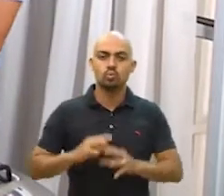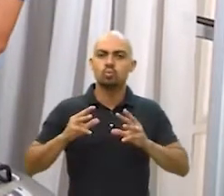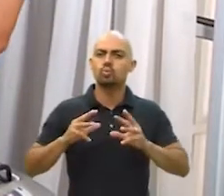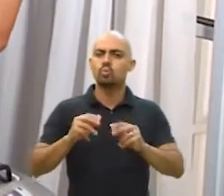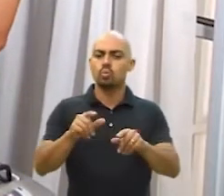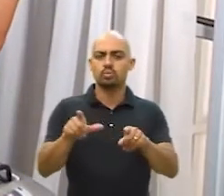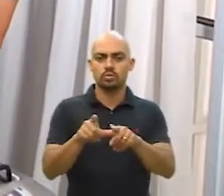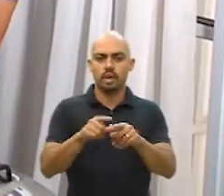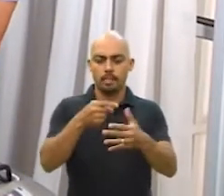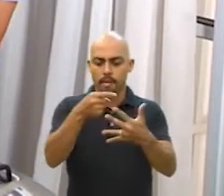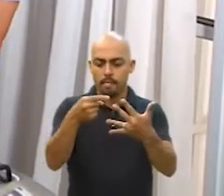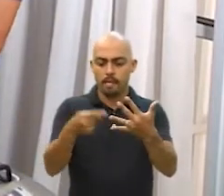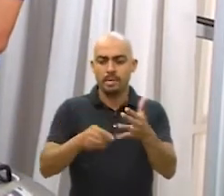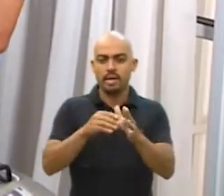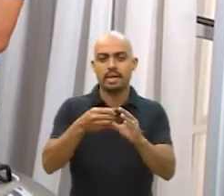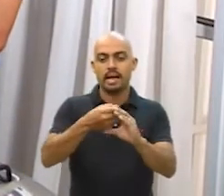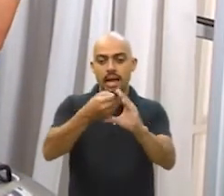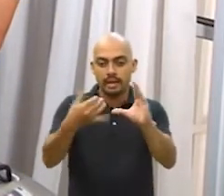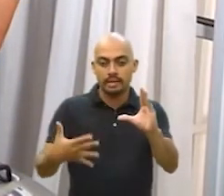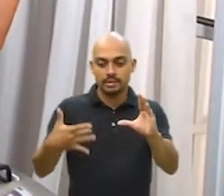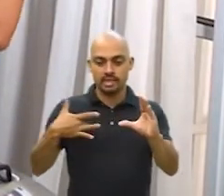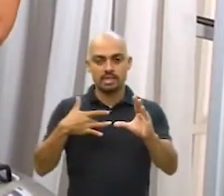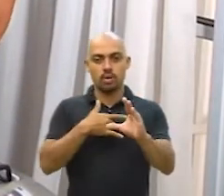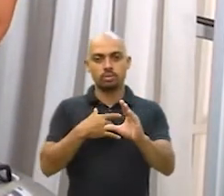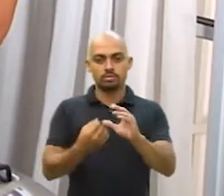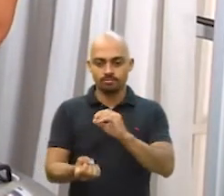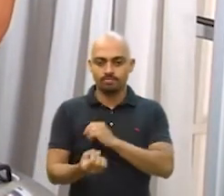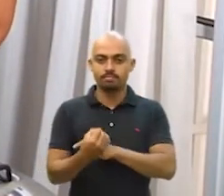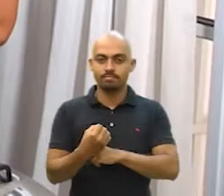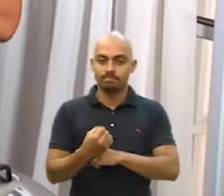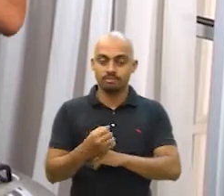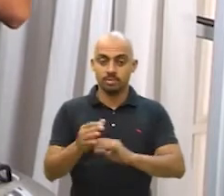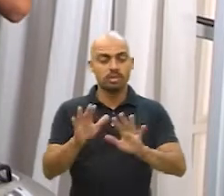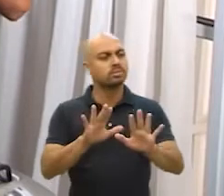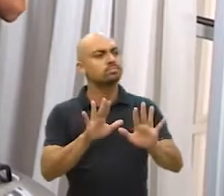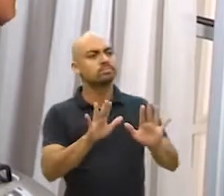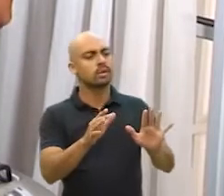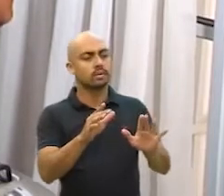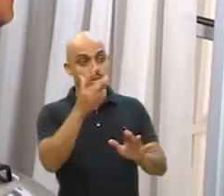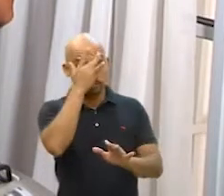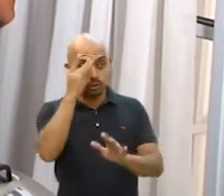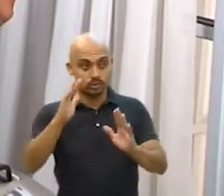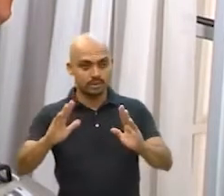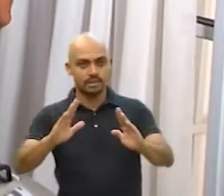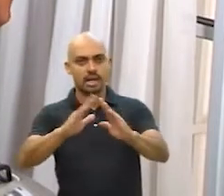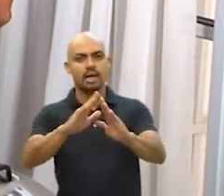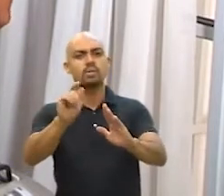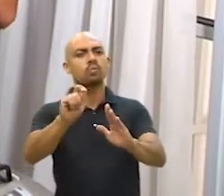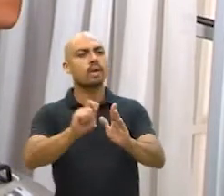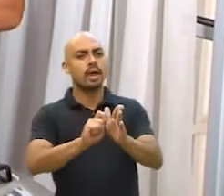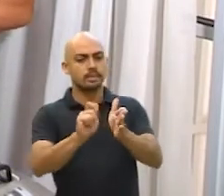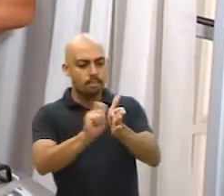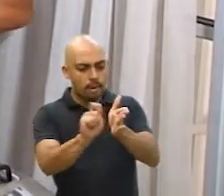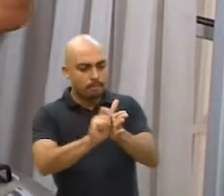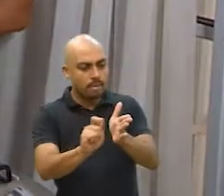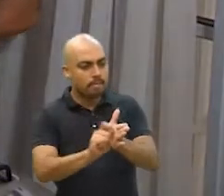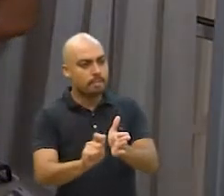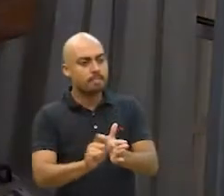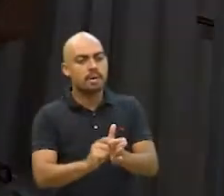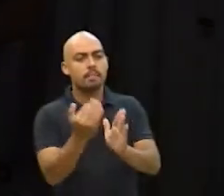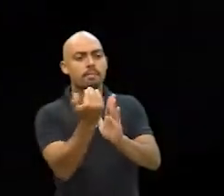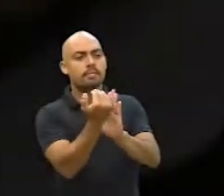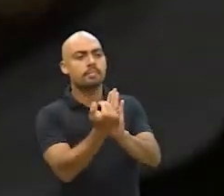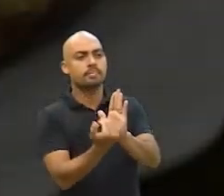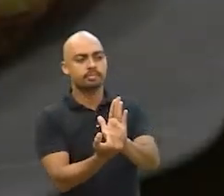as propriedades que vai trazer benefícios pra gente. Vamos fazer o seguinte, então? Pessoal de casa, anote agora aí os